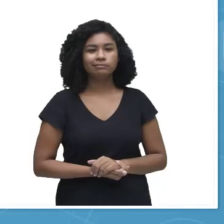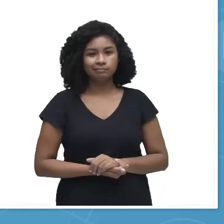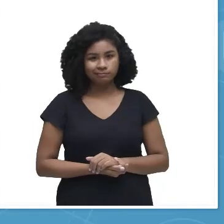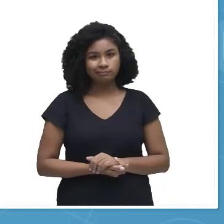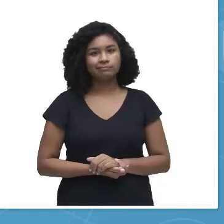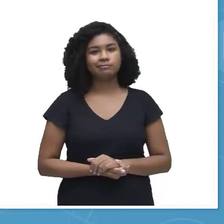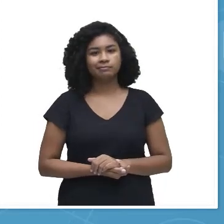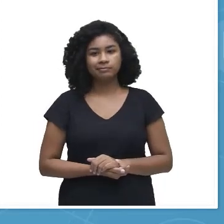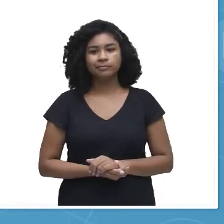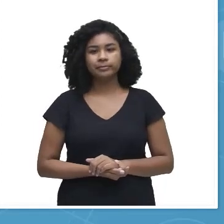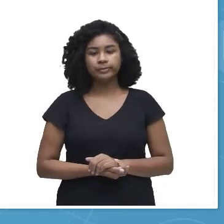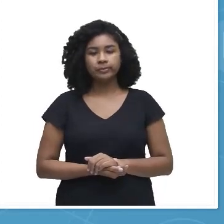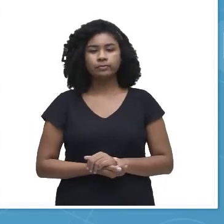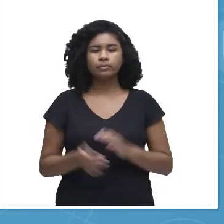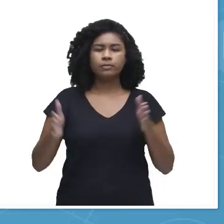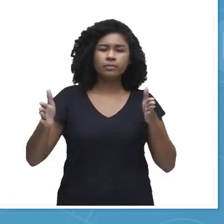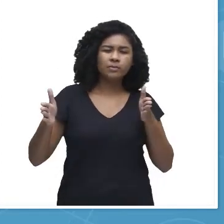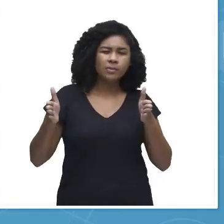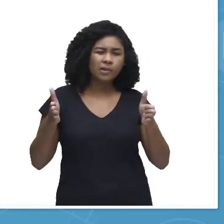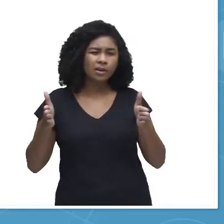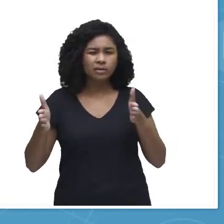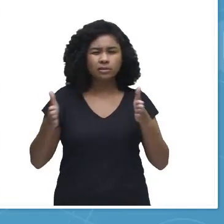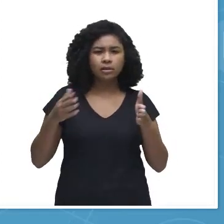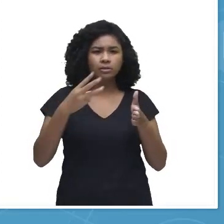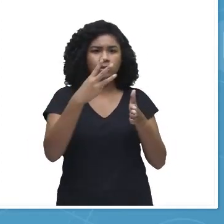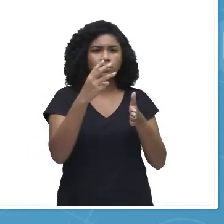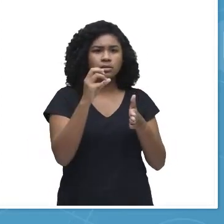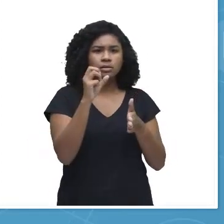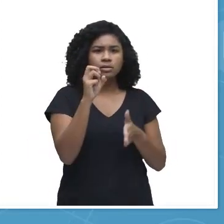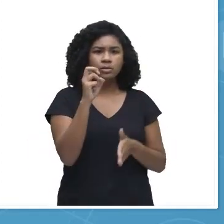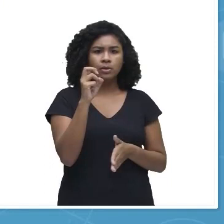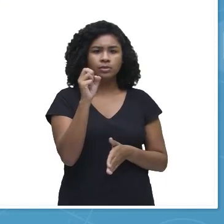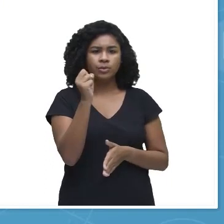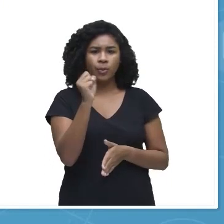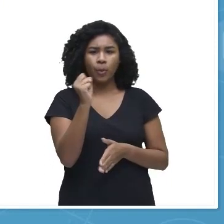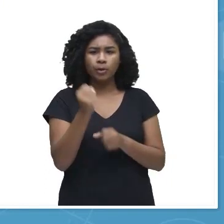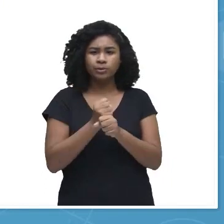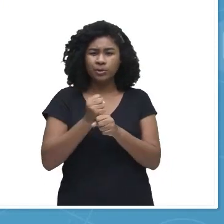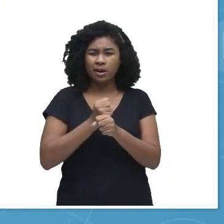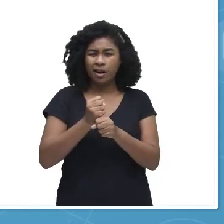gente, que durante os 358 anos de escravidão,